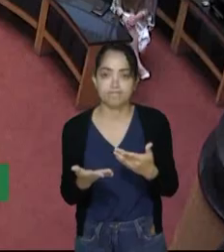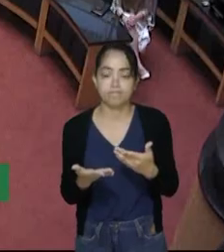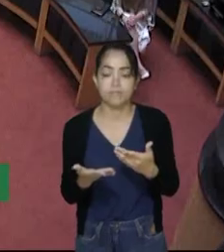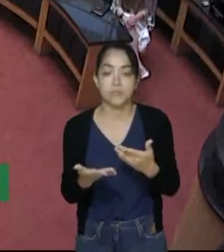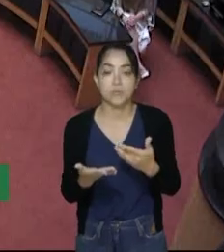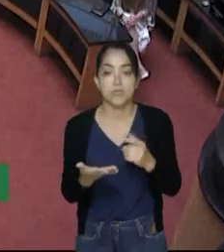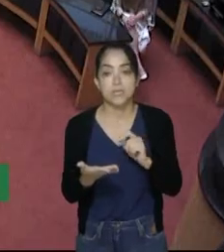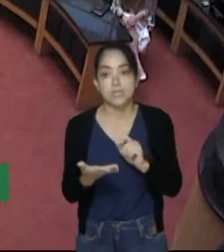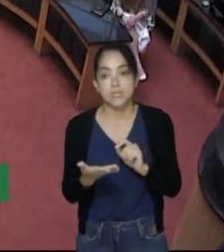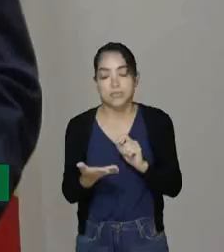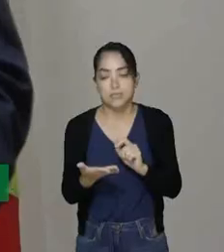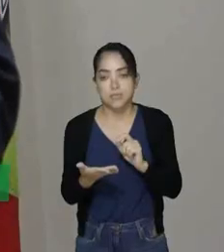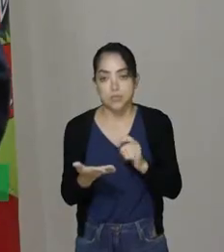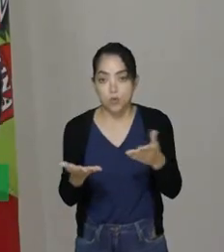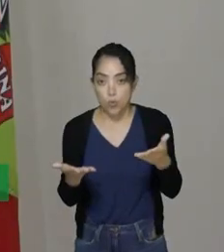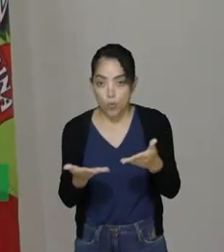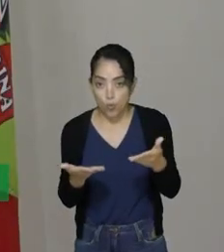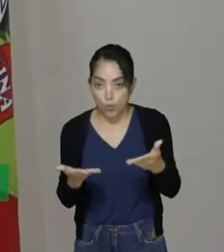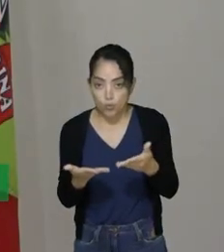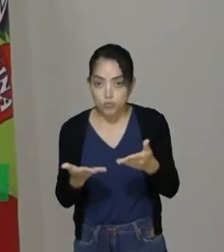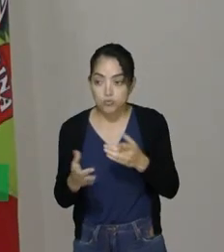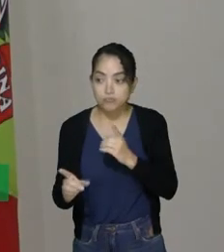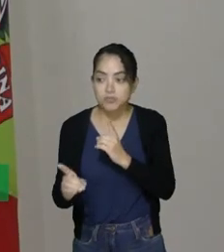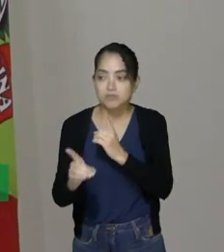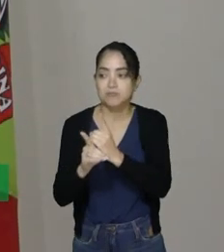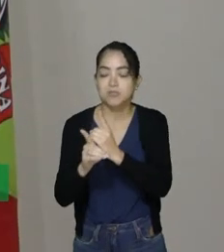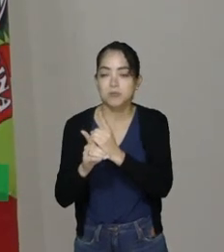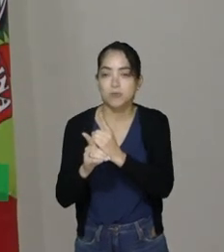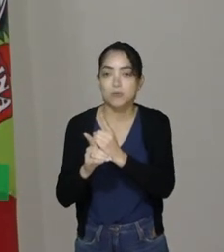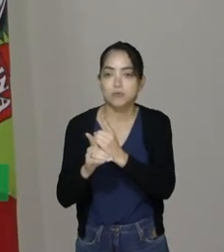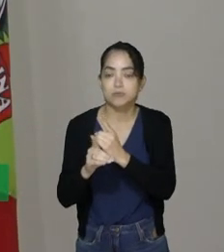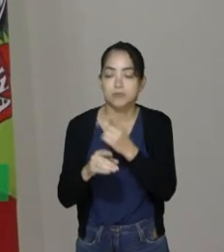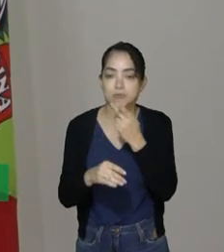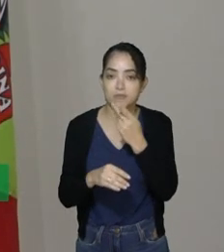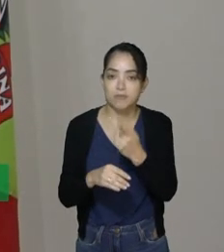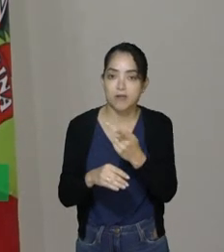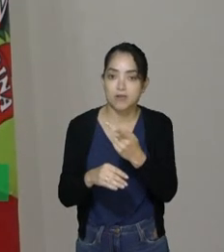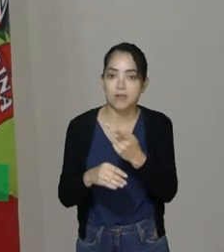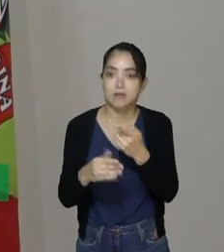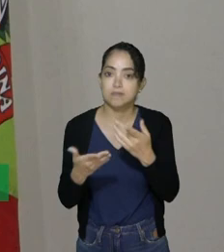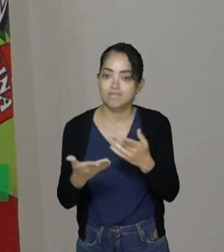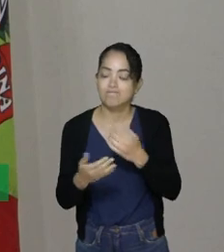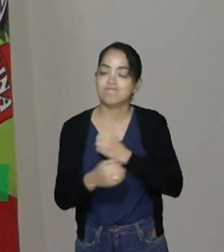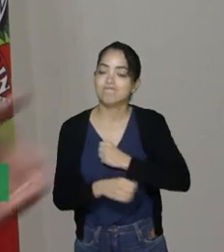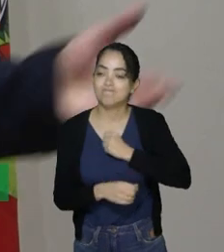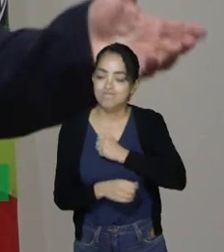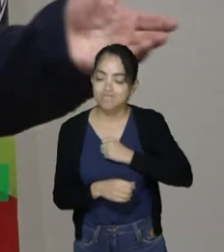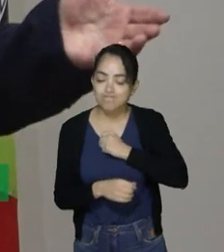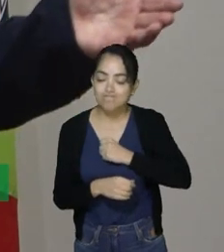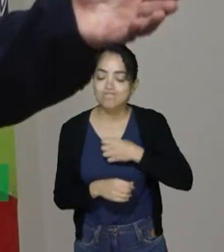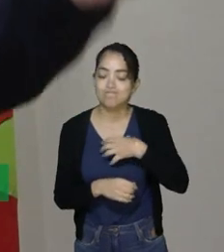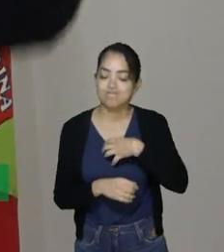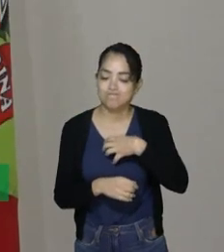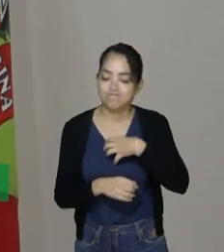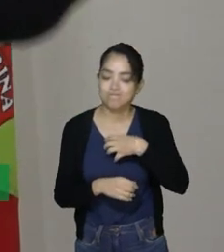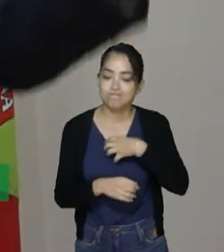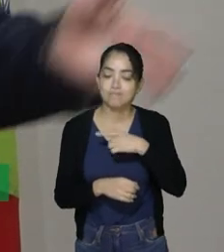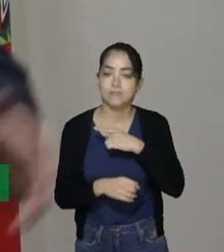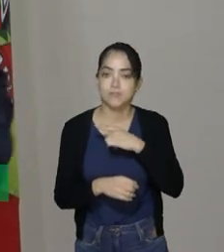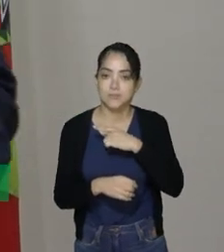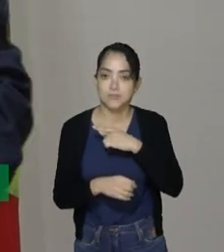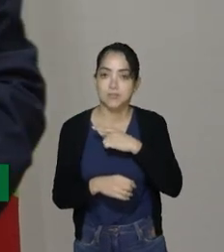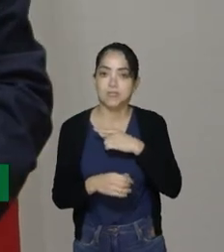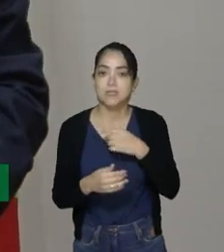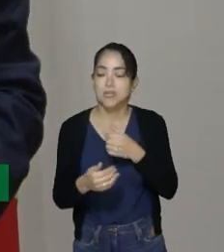que hoje muitos me encontram e dizem: deputado, vamos sentir saudade. Eu disse: não, não precisa sentir saudade, porque eu vou estar